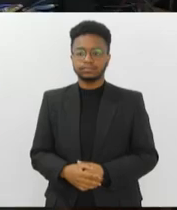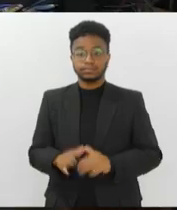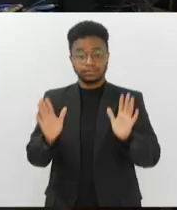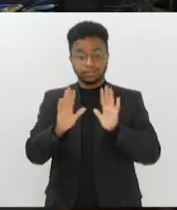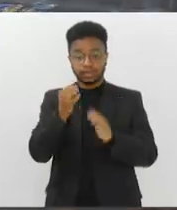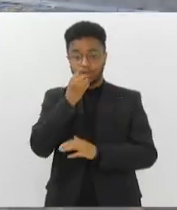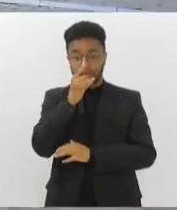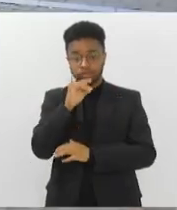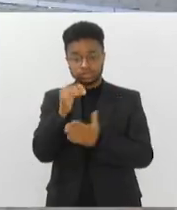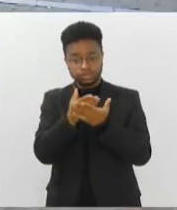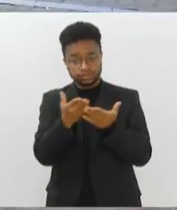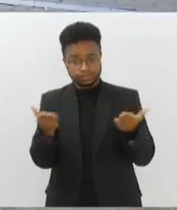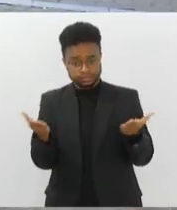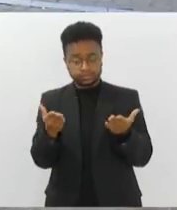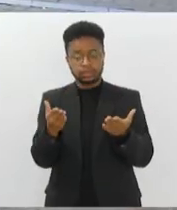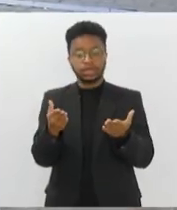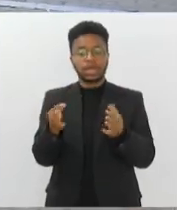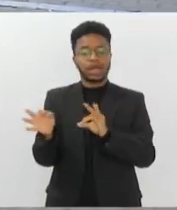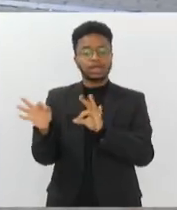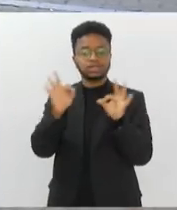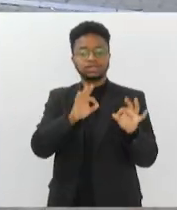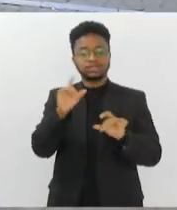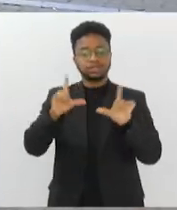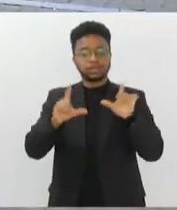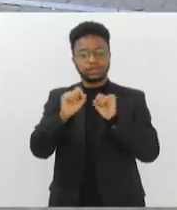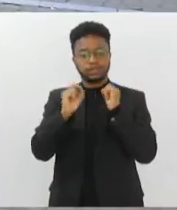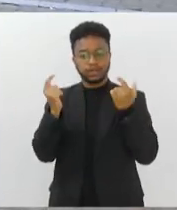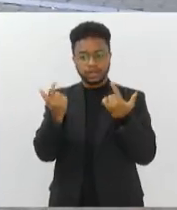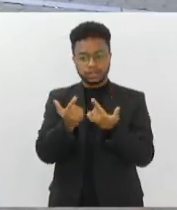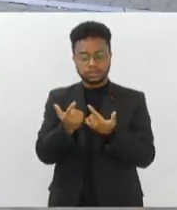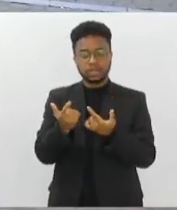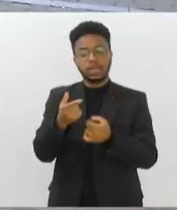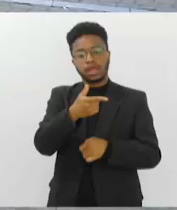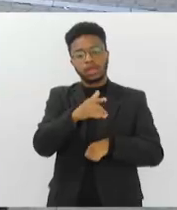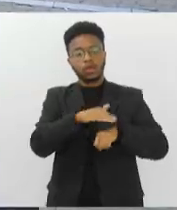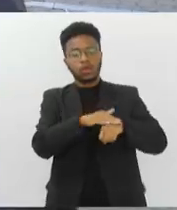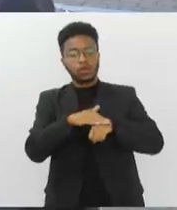Olá, bom dia para você, Vicente. Bom dia a todos que acompanham a TV Alerj. Quem vai conversar